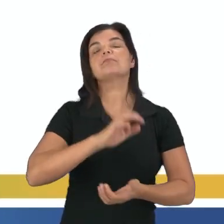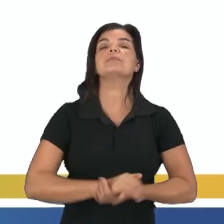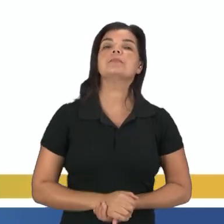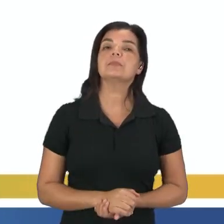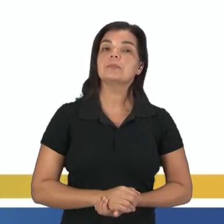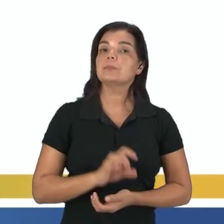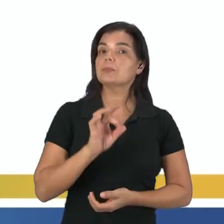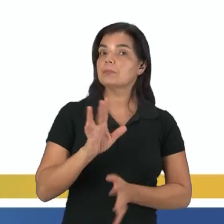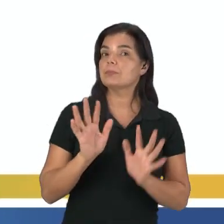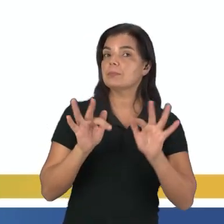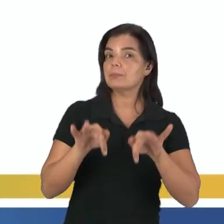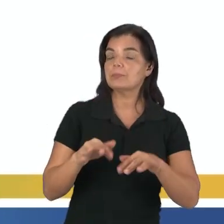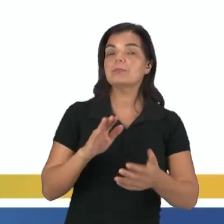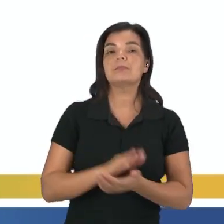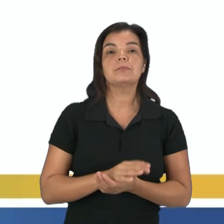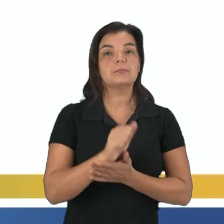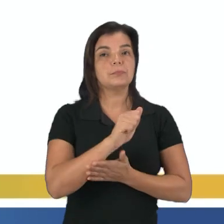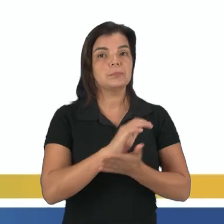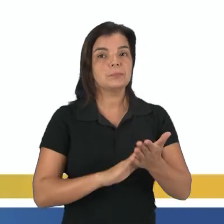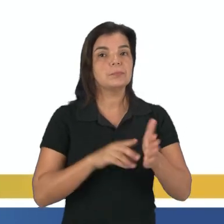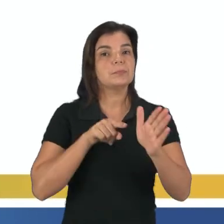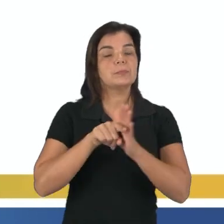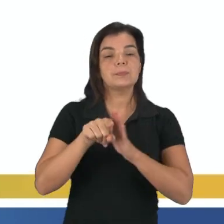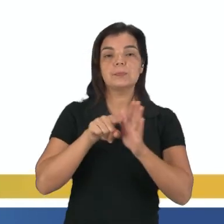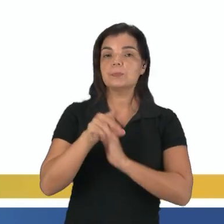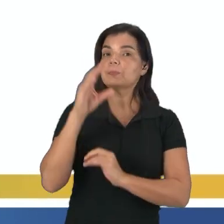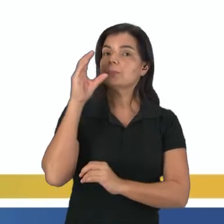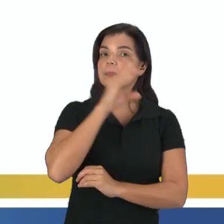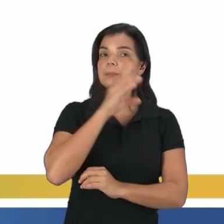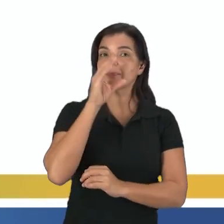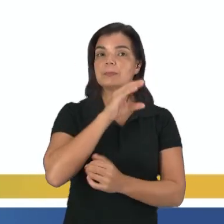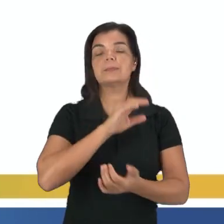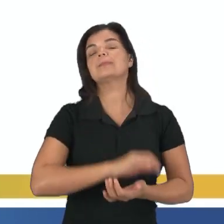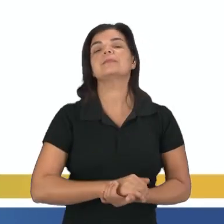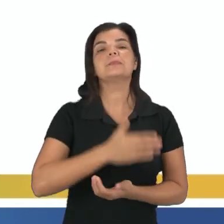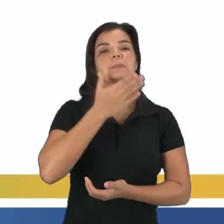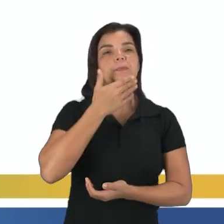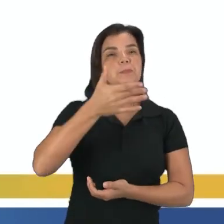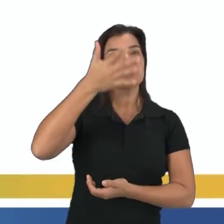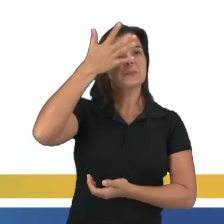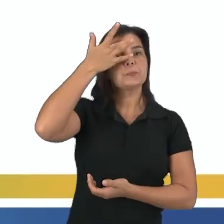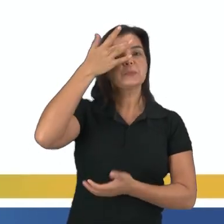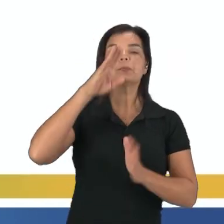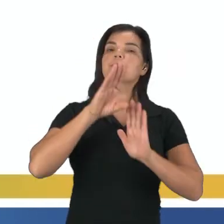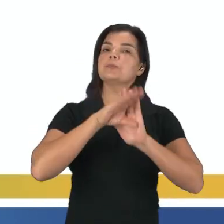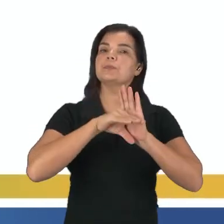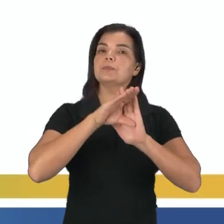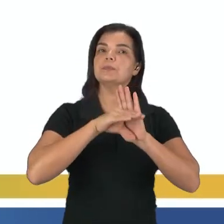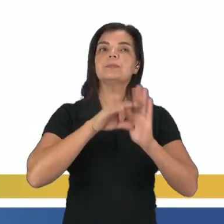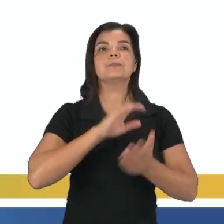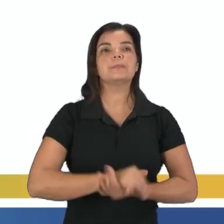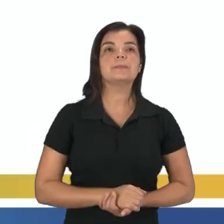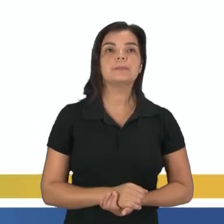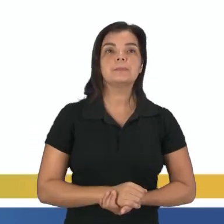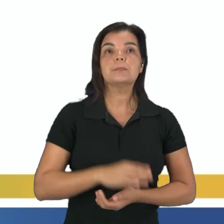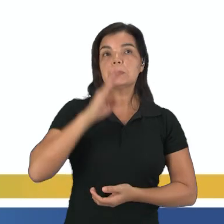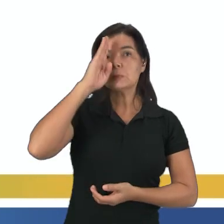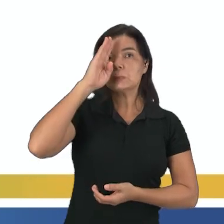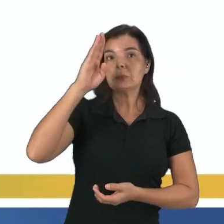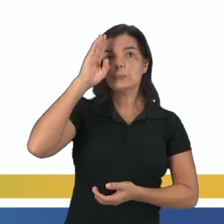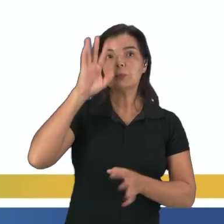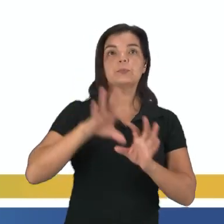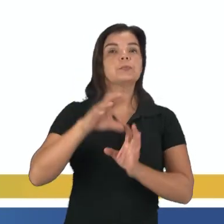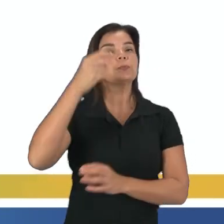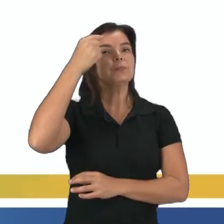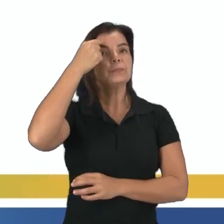gente só finalizar, vamos fazer uma questão rapidinha para melhor fixar o conteúdo. A principal